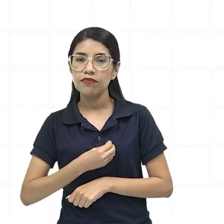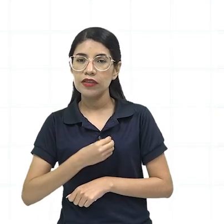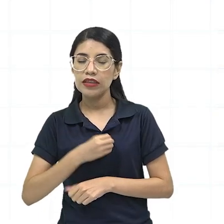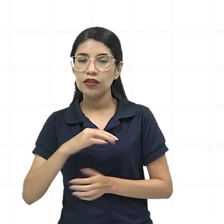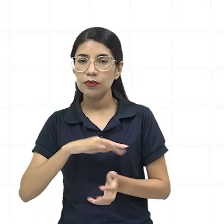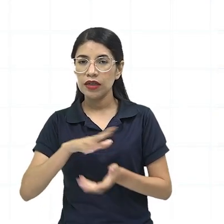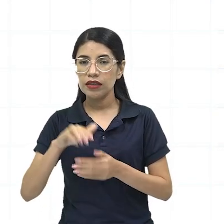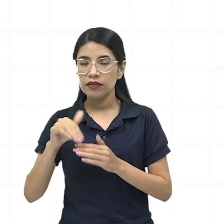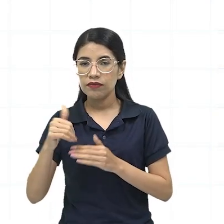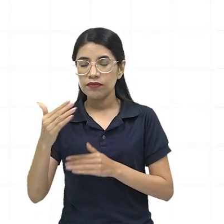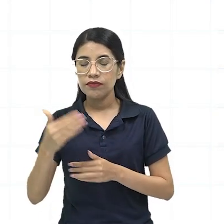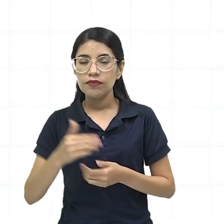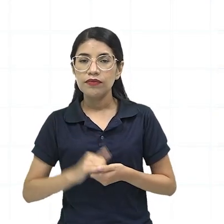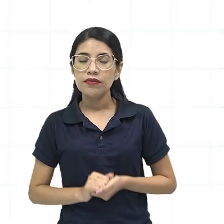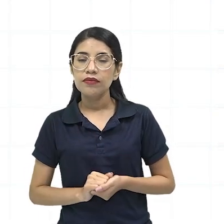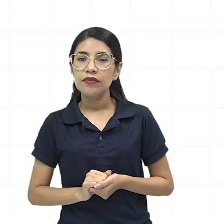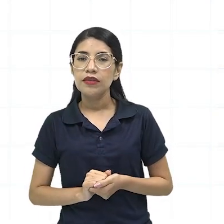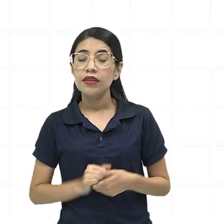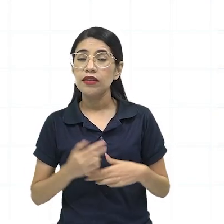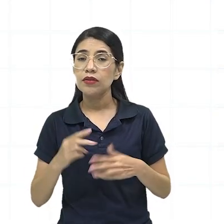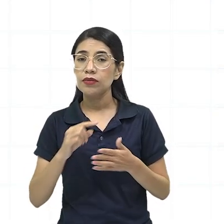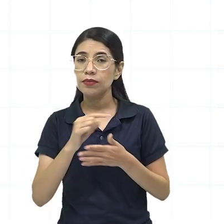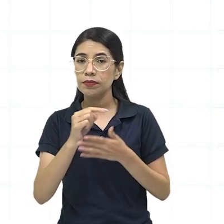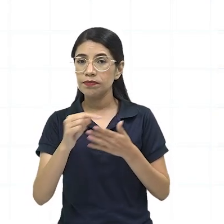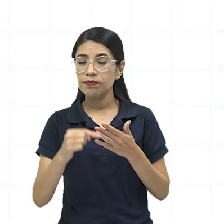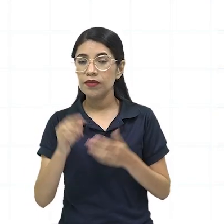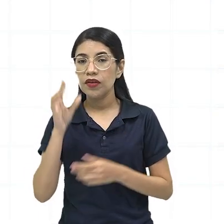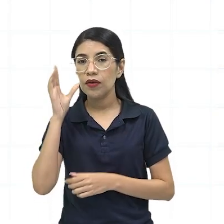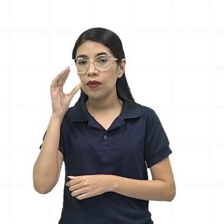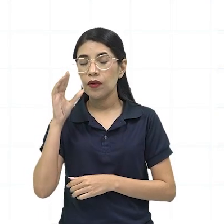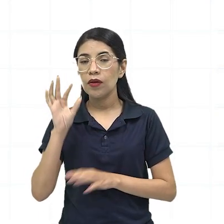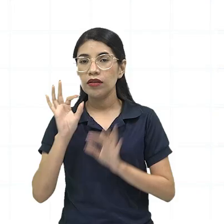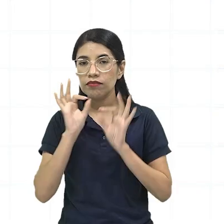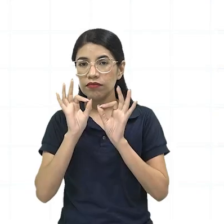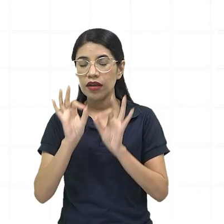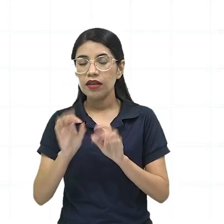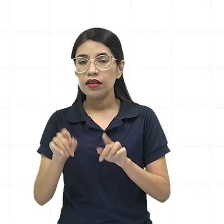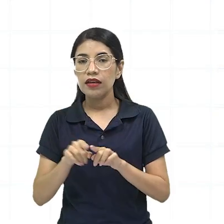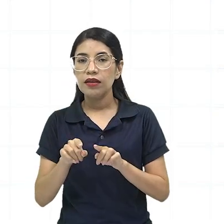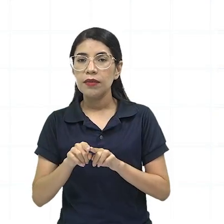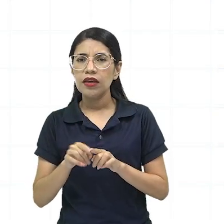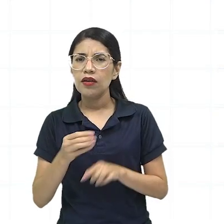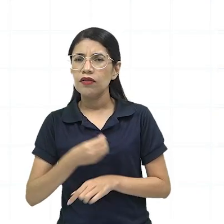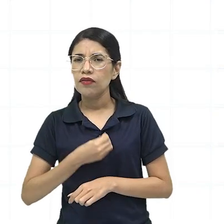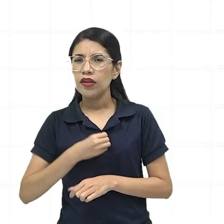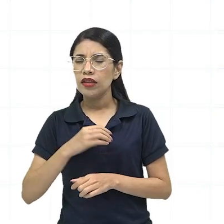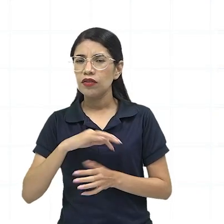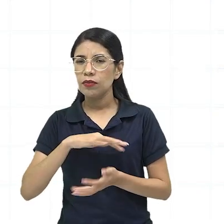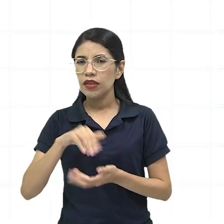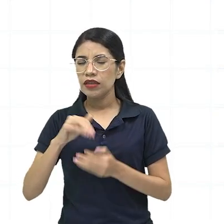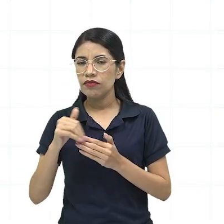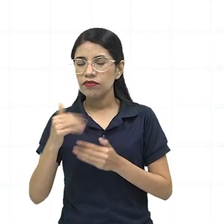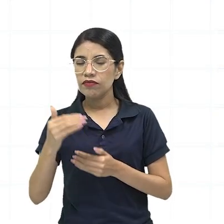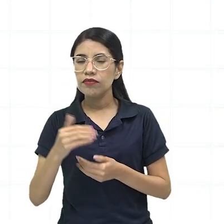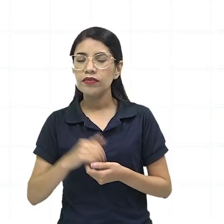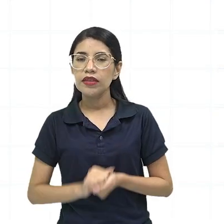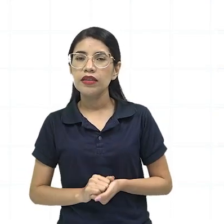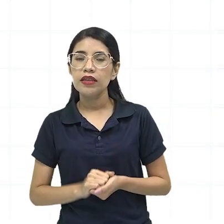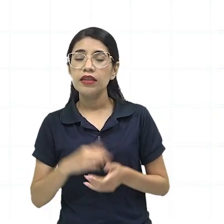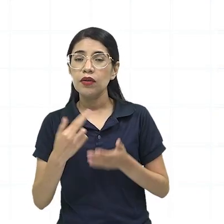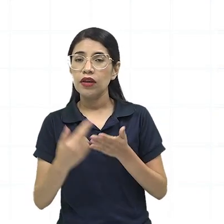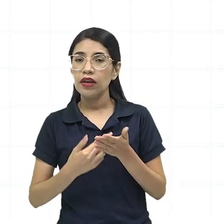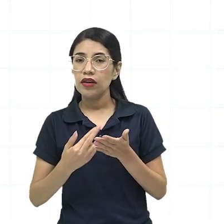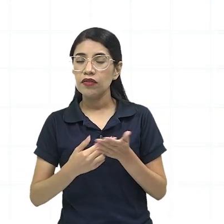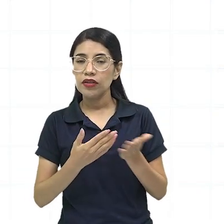que já causam essa curiosidade, atiçam a curiosidade, né? Vida além da Terra? Cada página desta revista é um convite